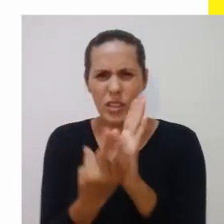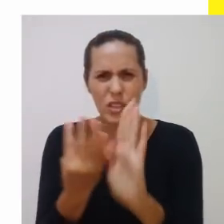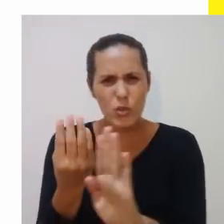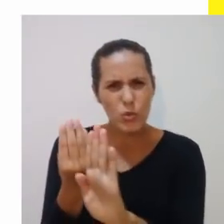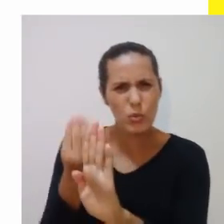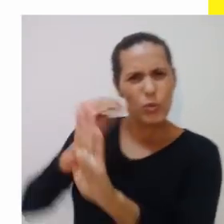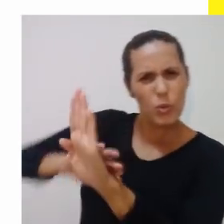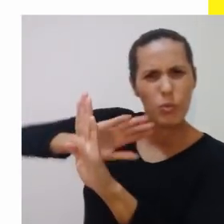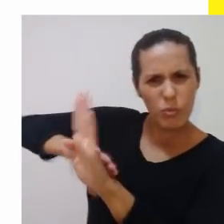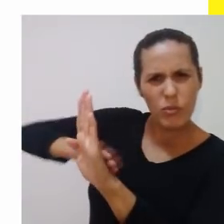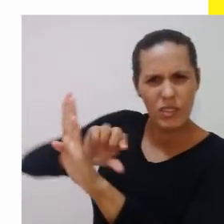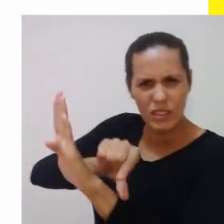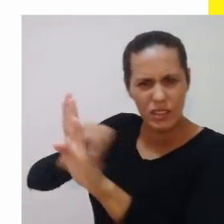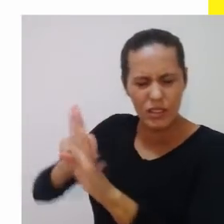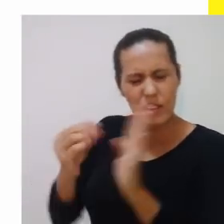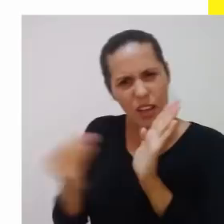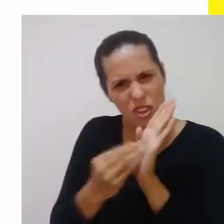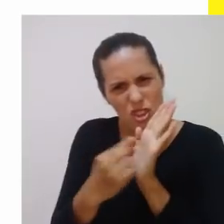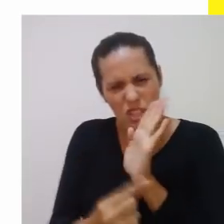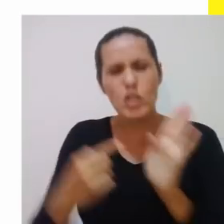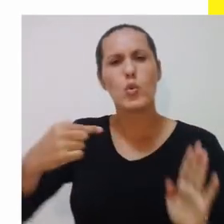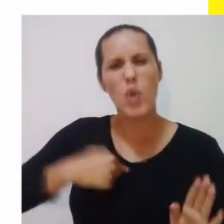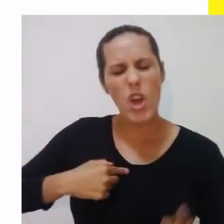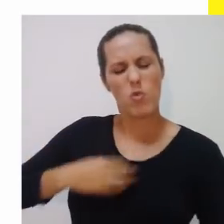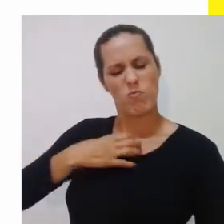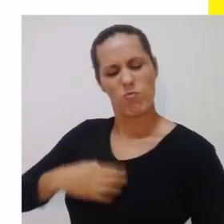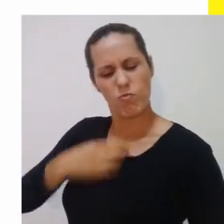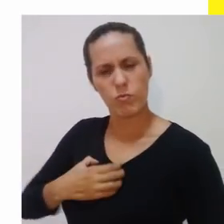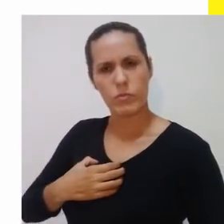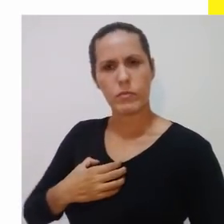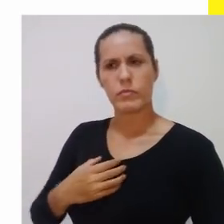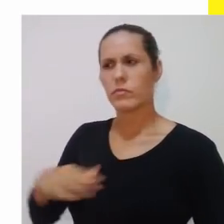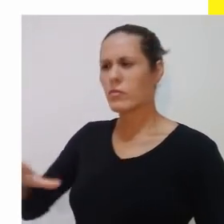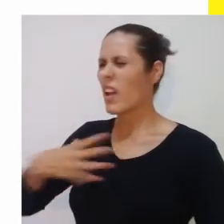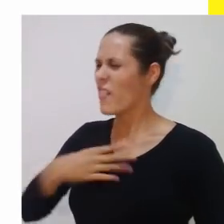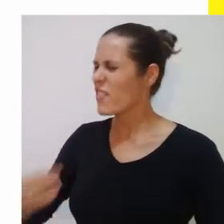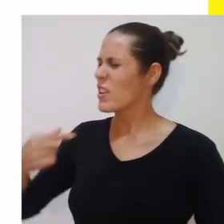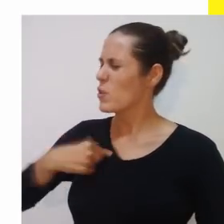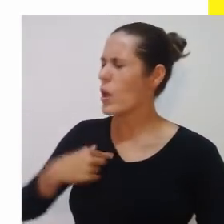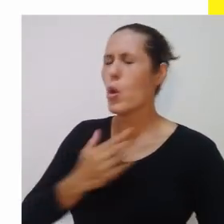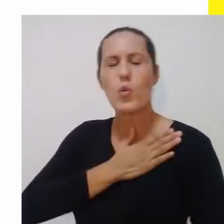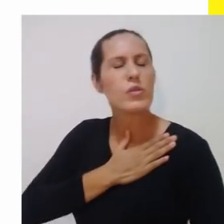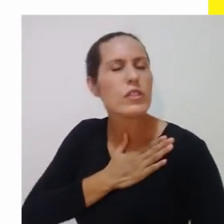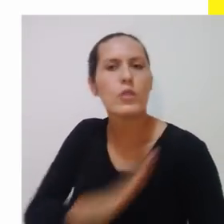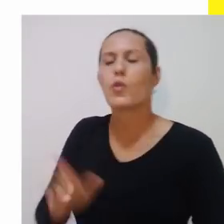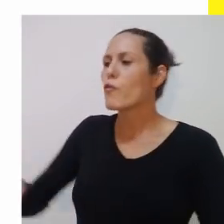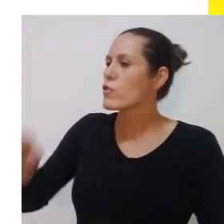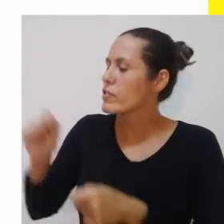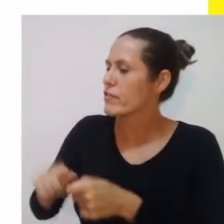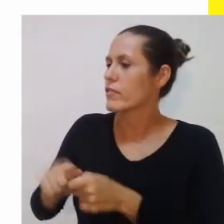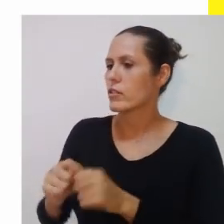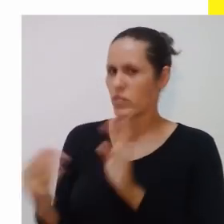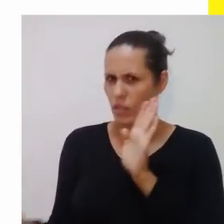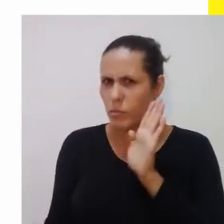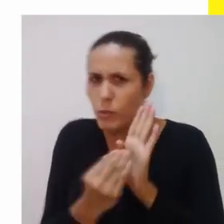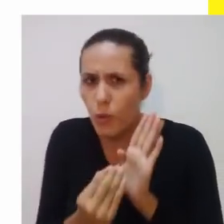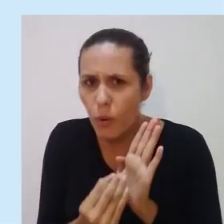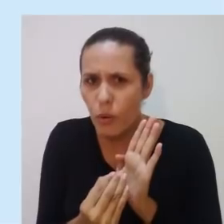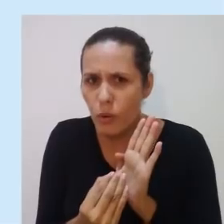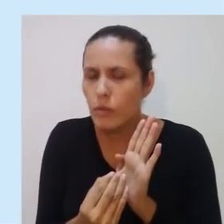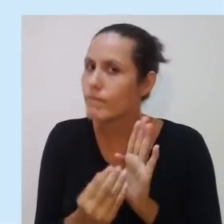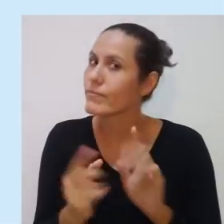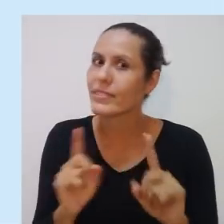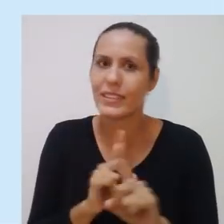escrito isso? A mãe falou isso, Juninho, eu estou chateada. Juninho, eu não gostei do que